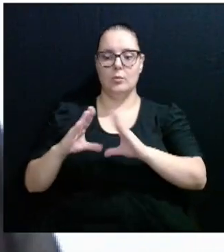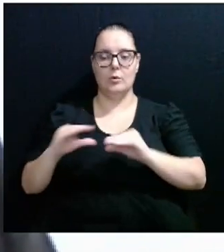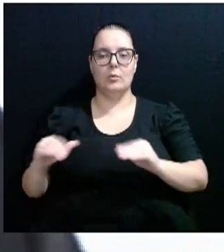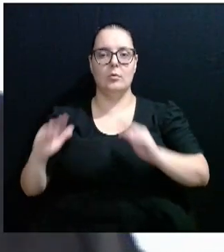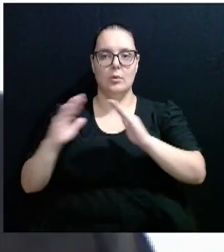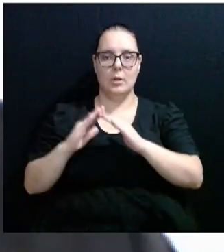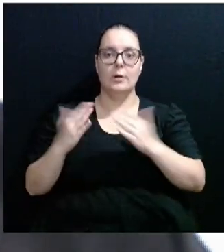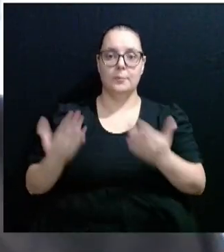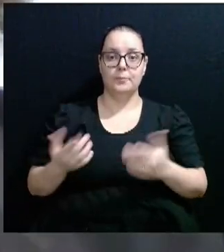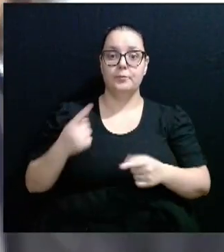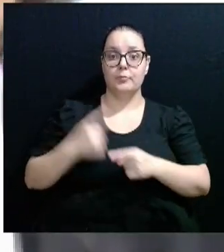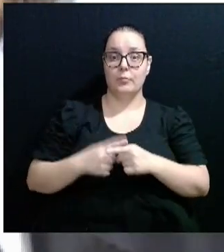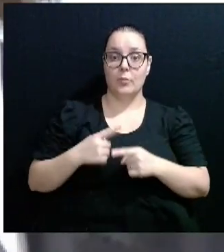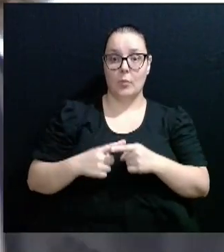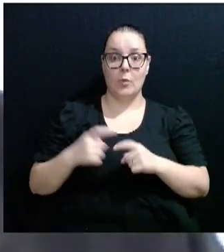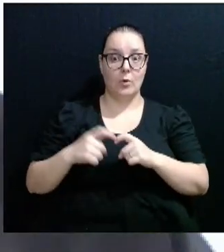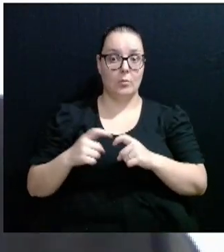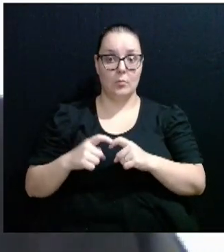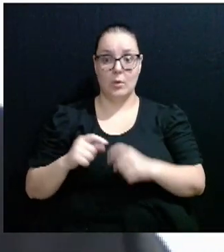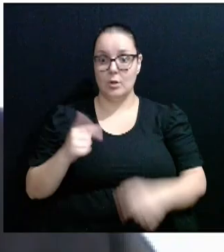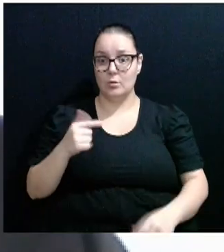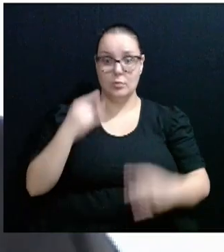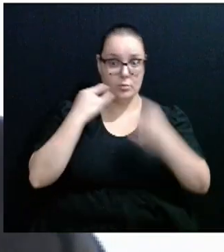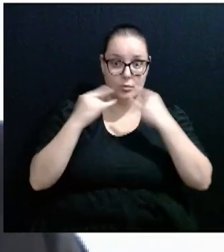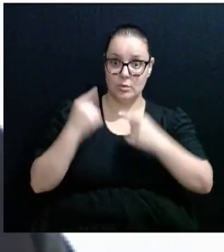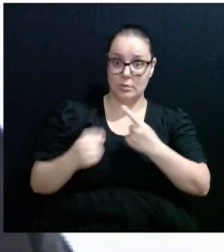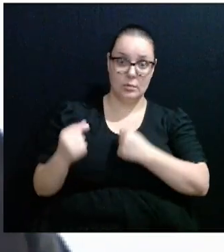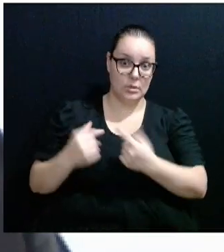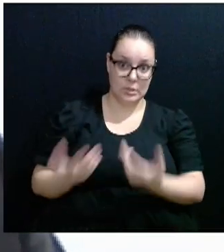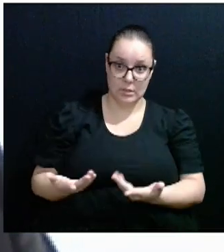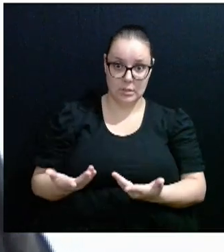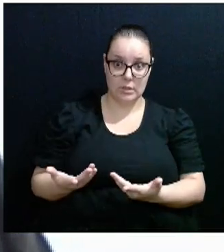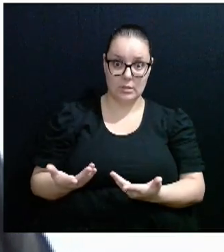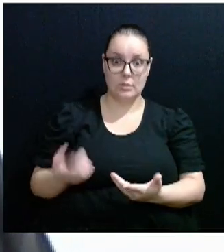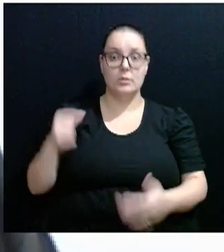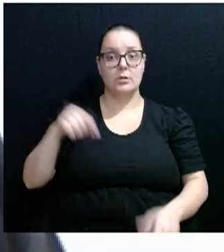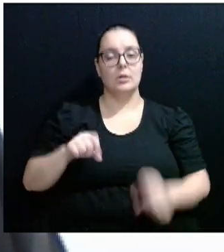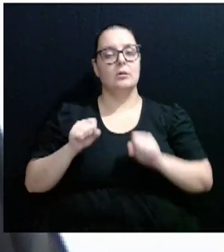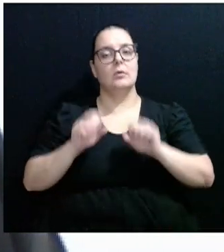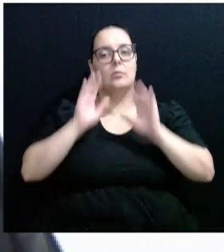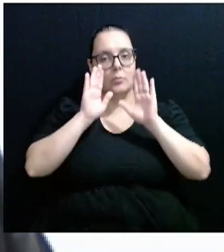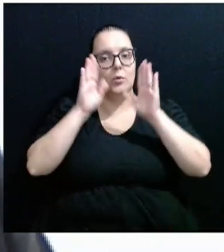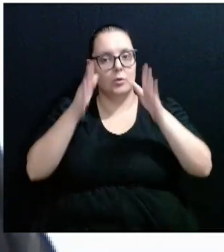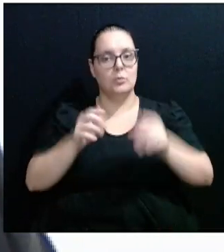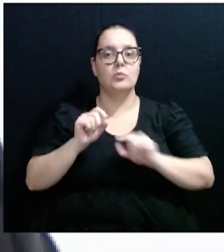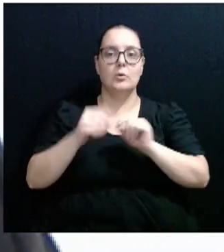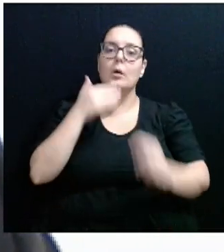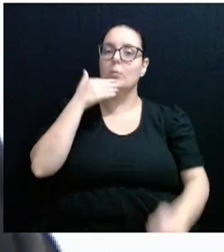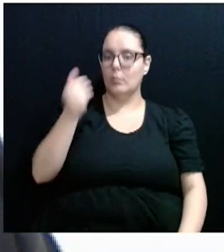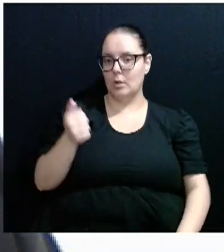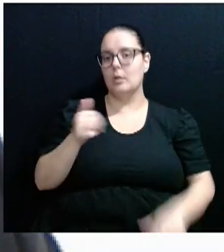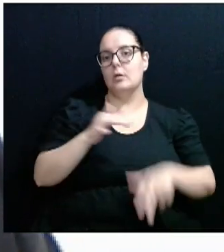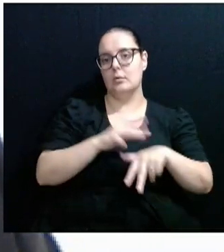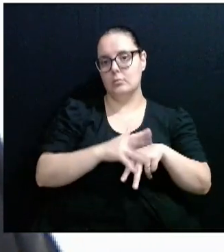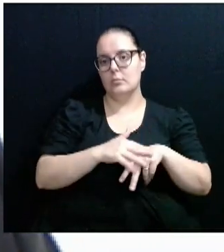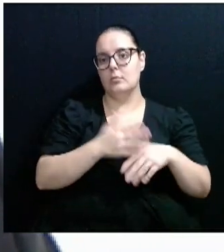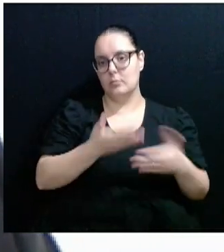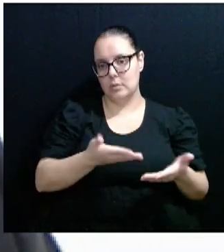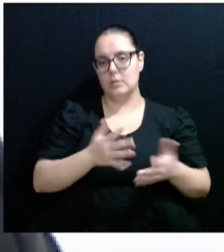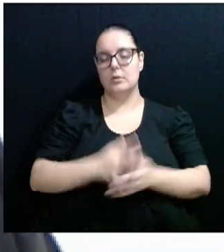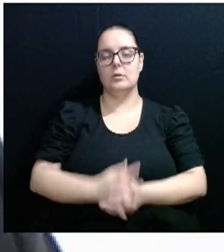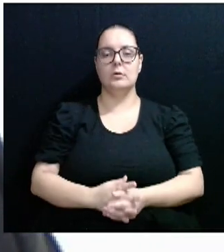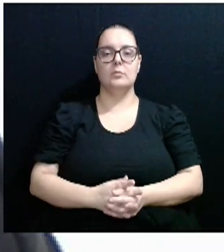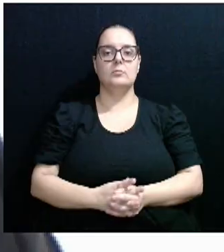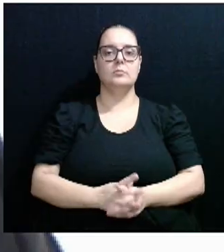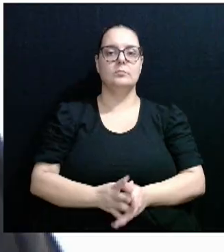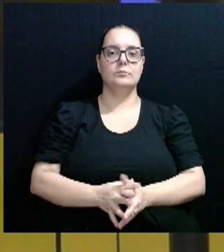aí um médico que não tem nenhum interesse financeiro, ele vai poder focar no que é melhor para o seu familiar.